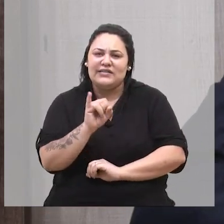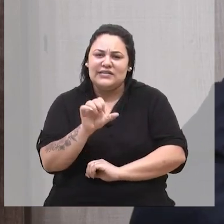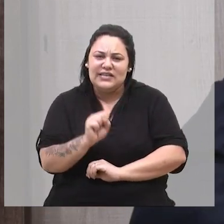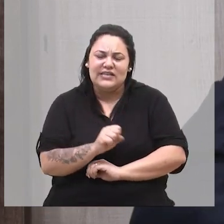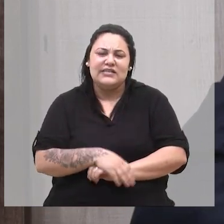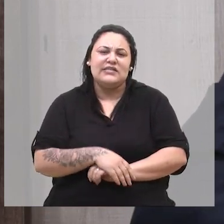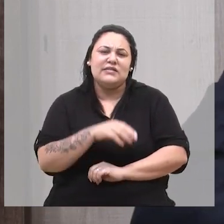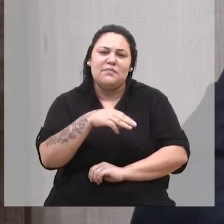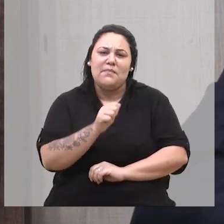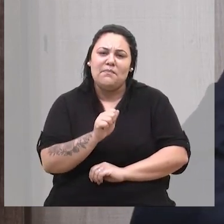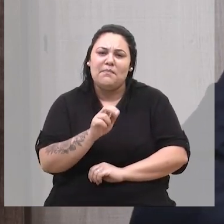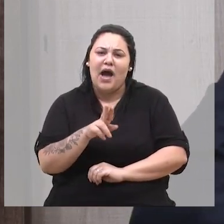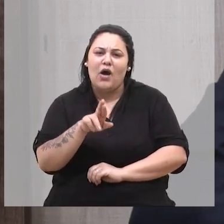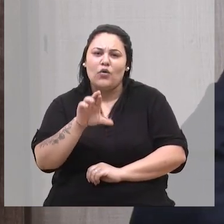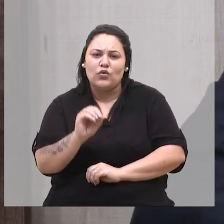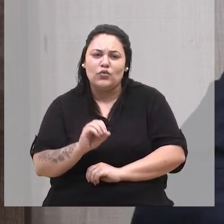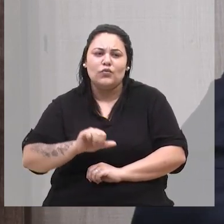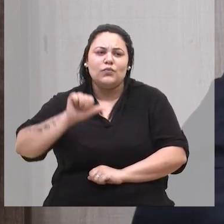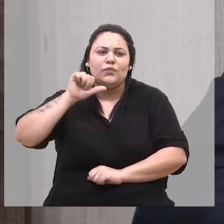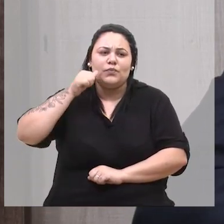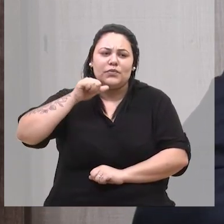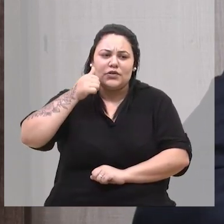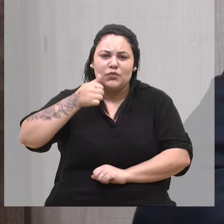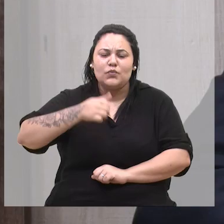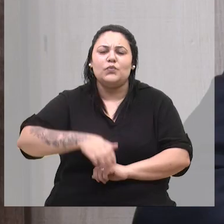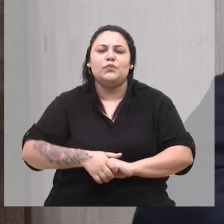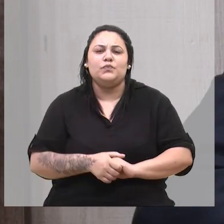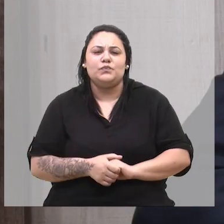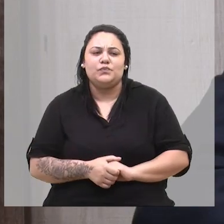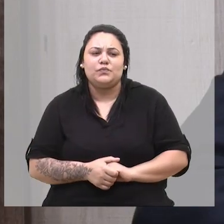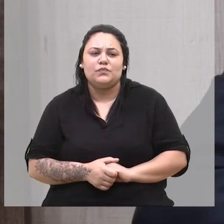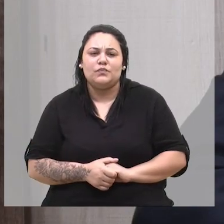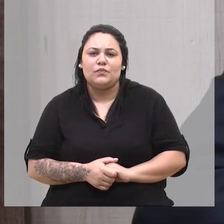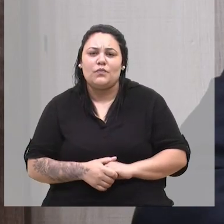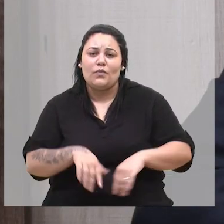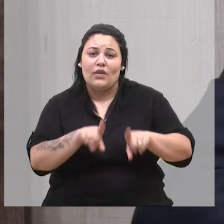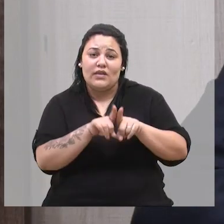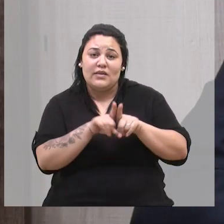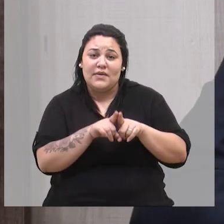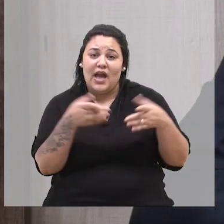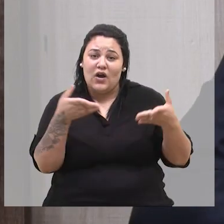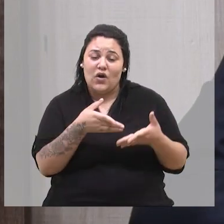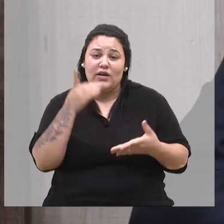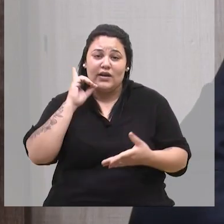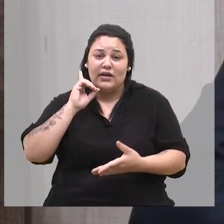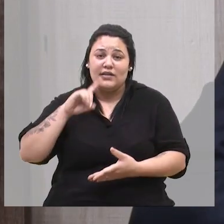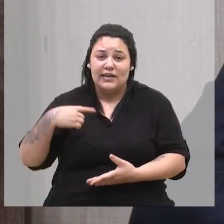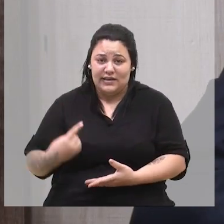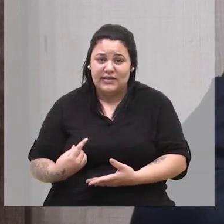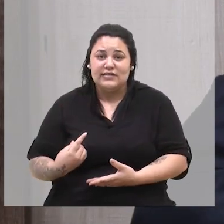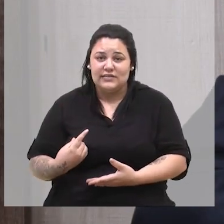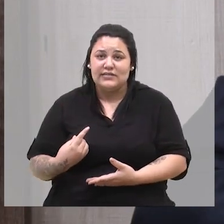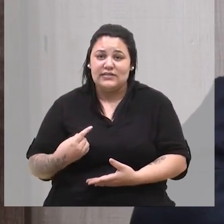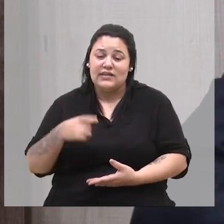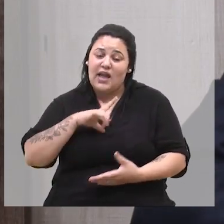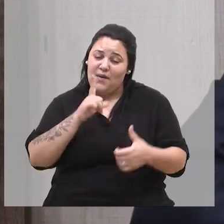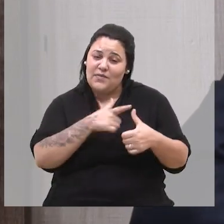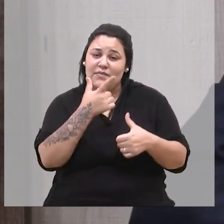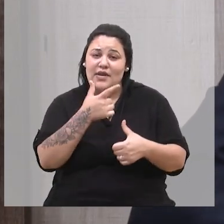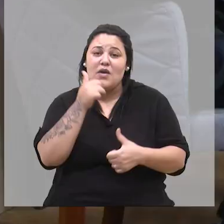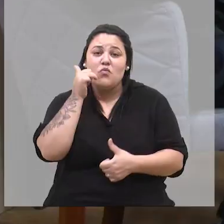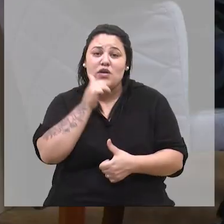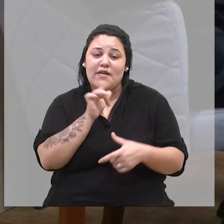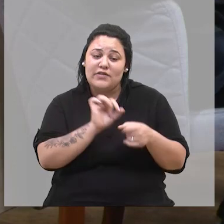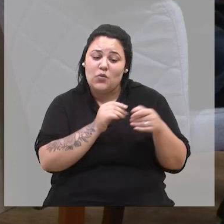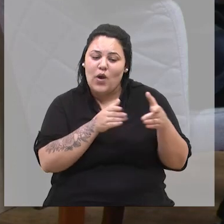Melo, Mauro Pereira, Maurício Marcon, e agora, mais recentemente, a Denise Pessoa, que se coloca como a primeira mulher